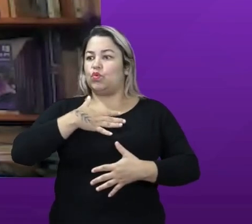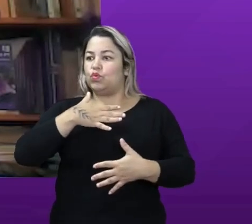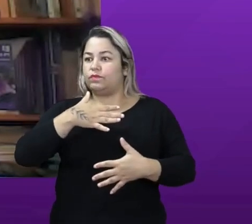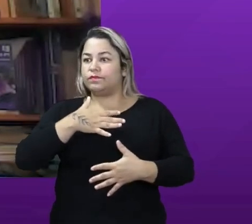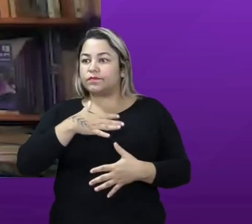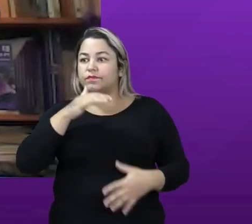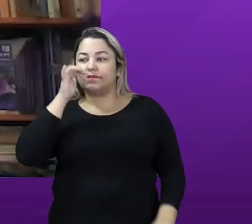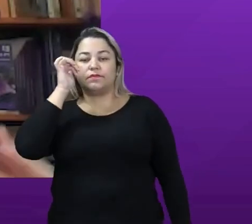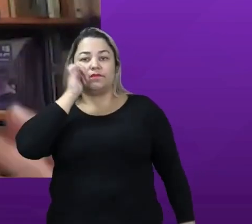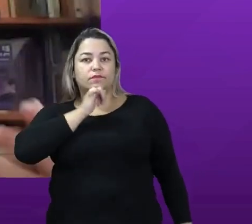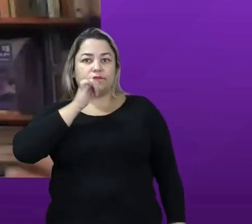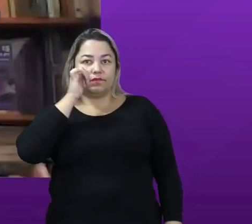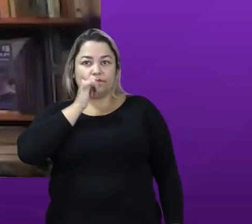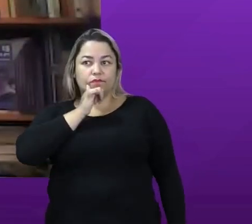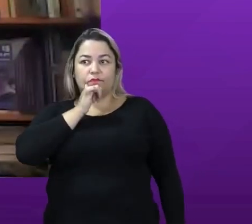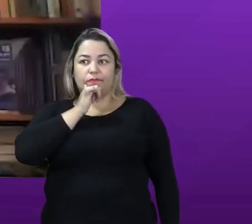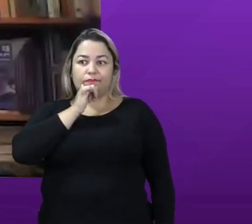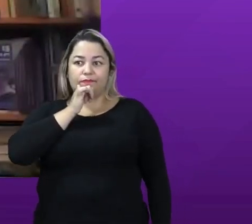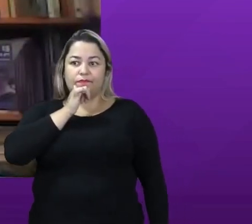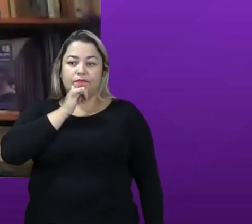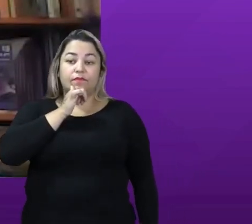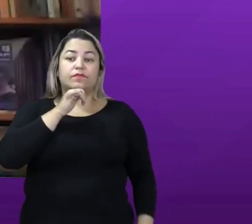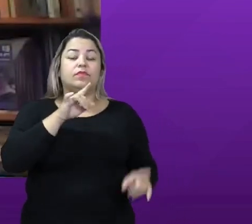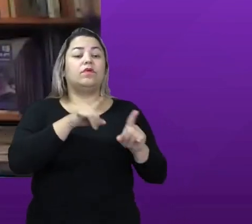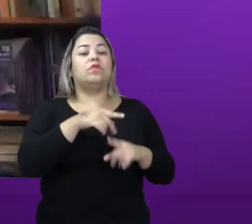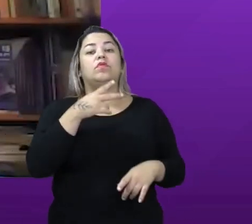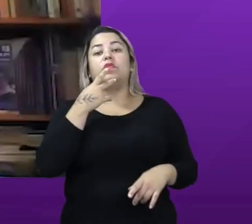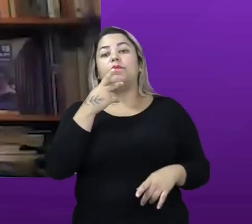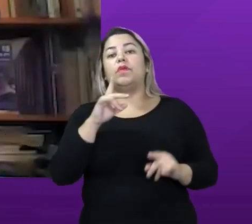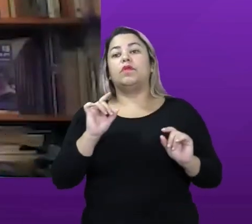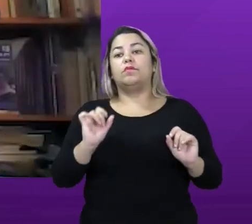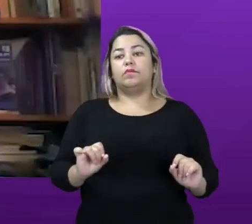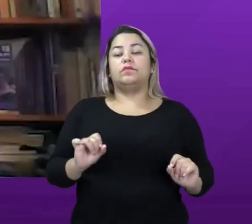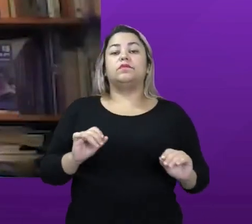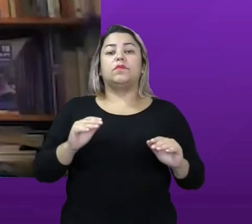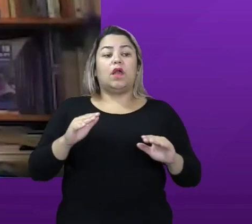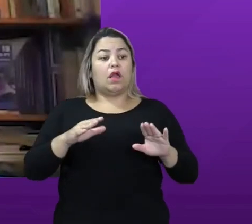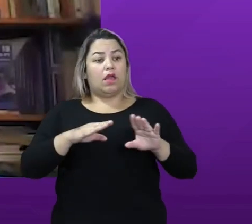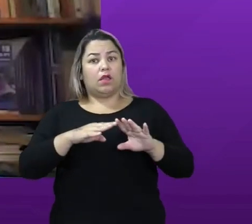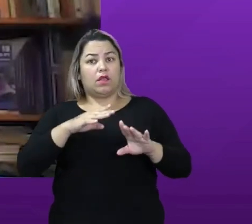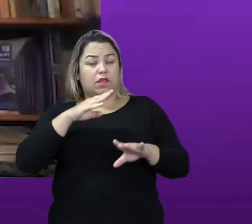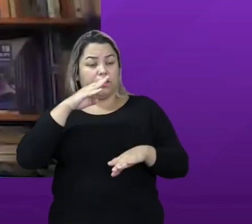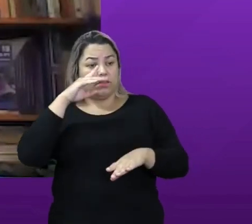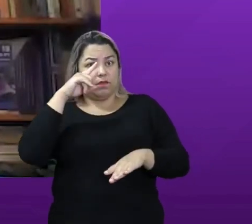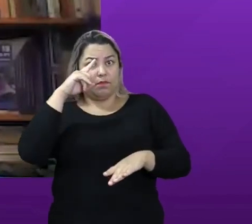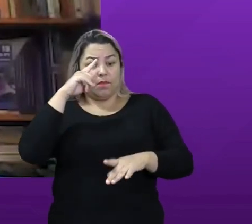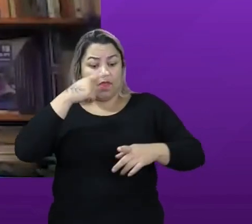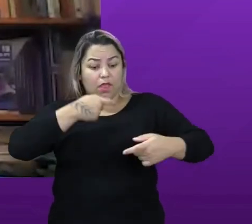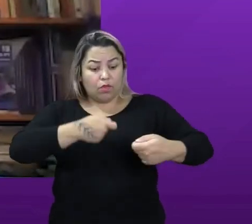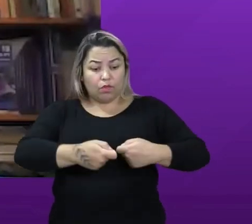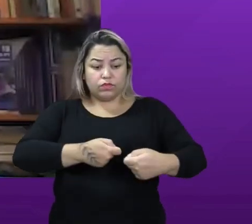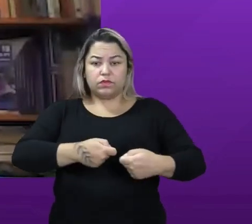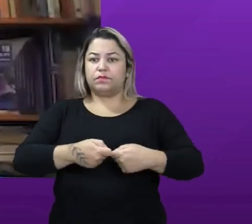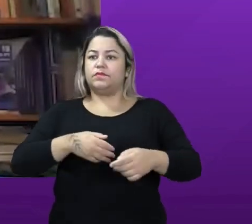de mulheres se expressa uma autoridade e um controle que limita